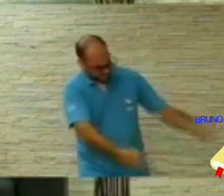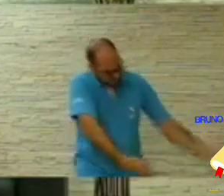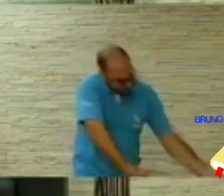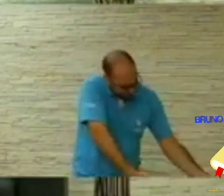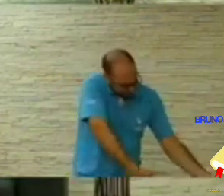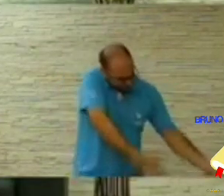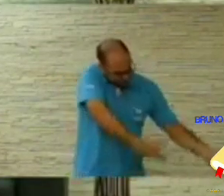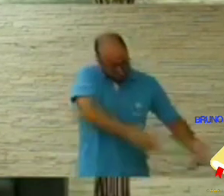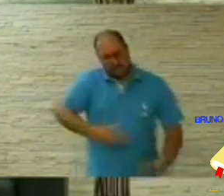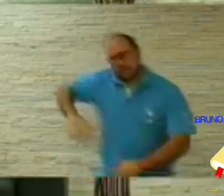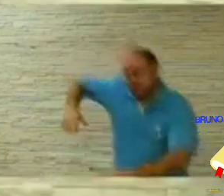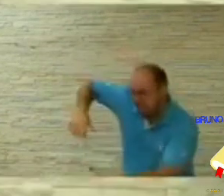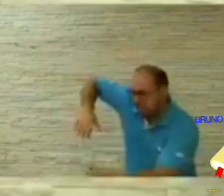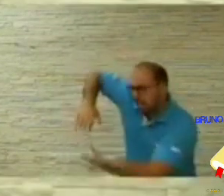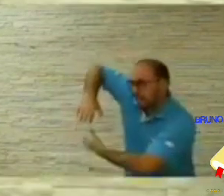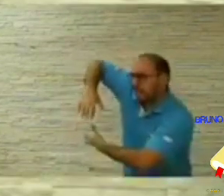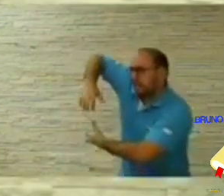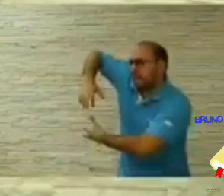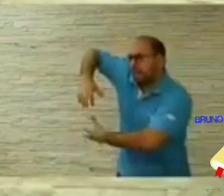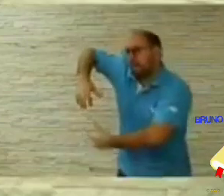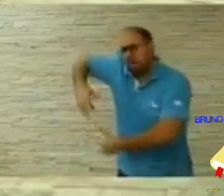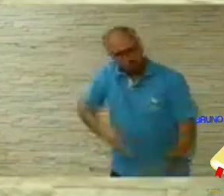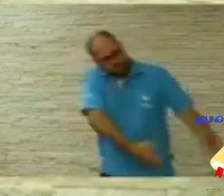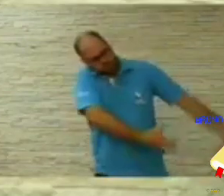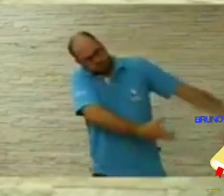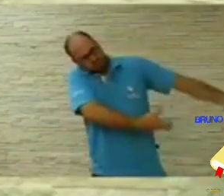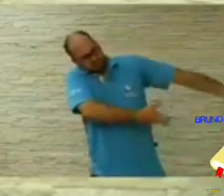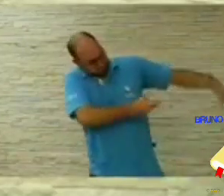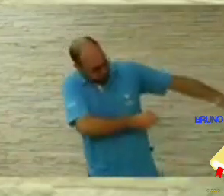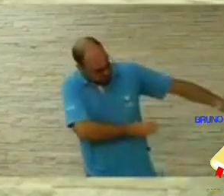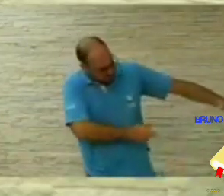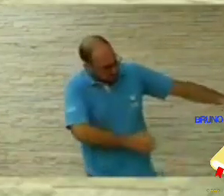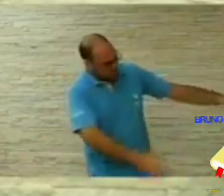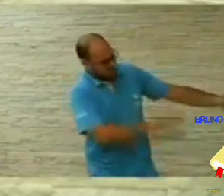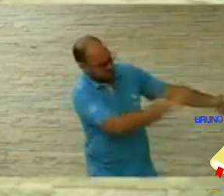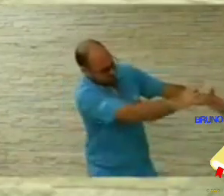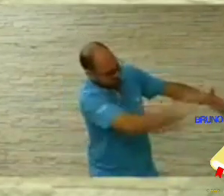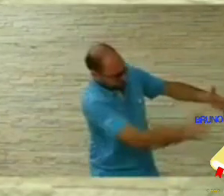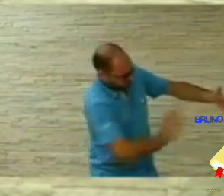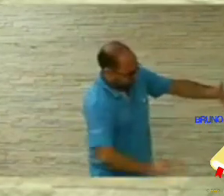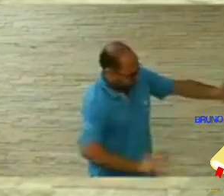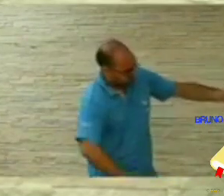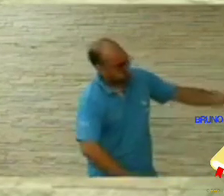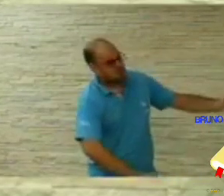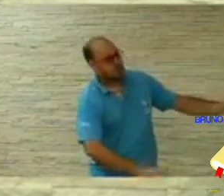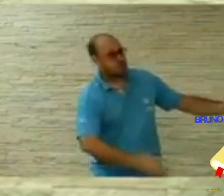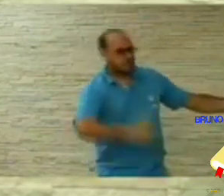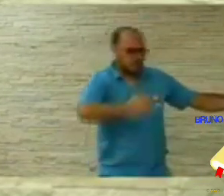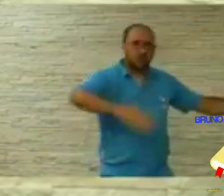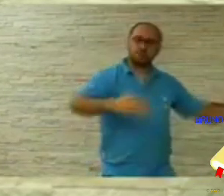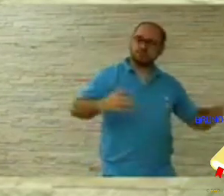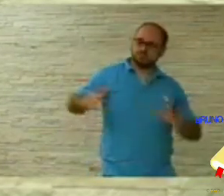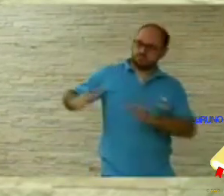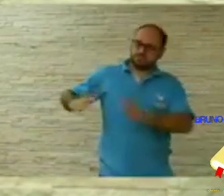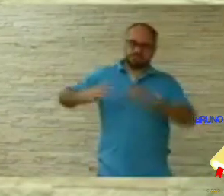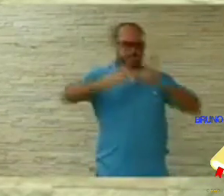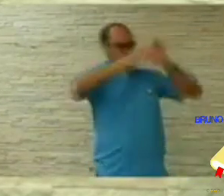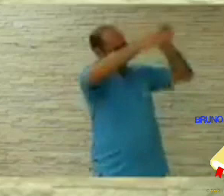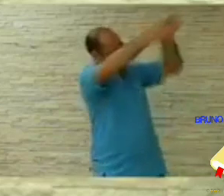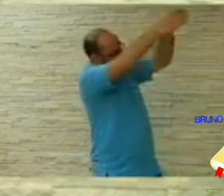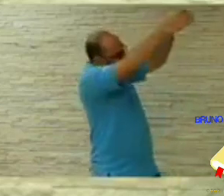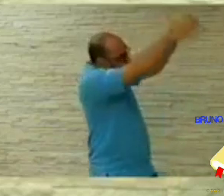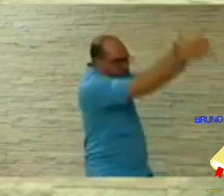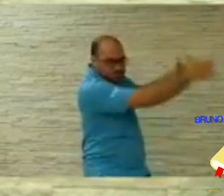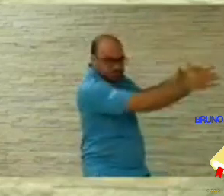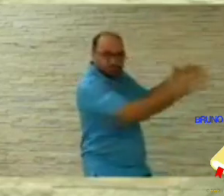lixo, se assim estiver, para assentar ao lado dos príncipes. Olha que legal. Deus, ele não olha